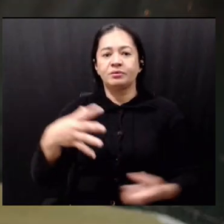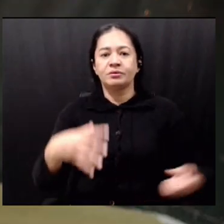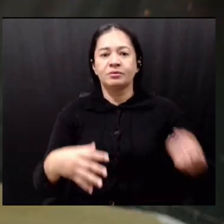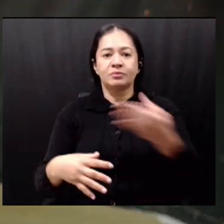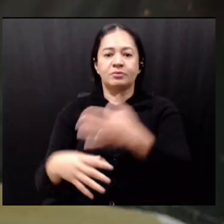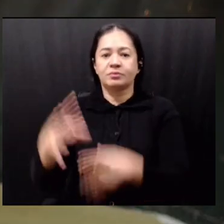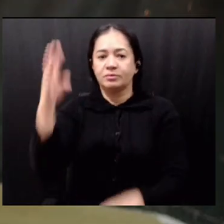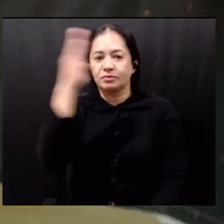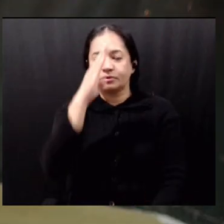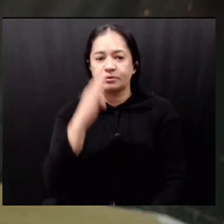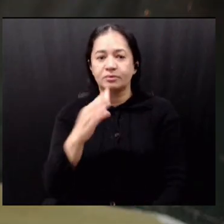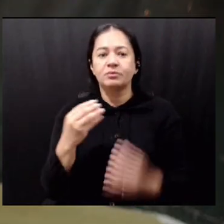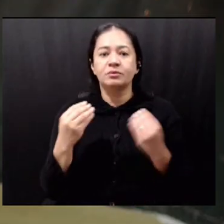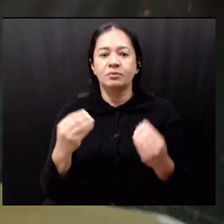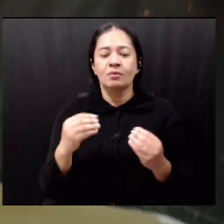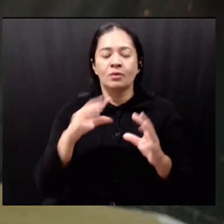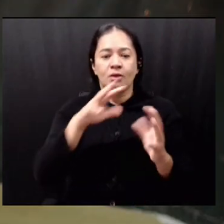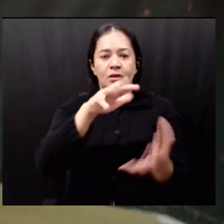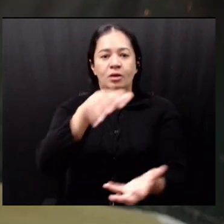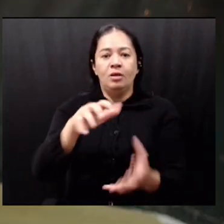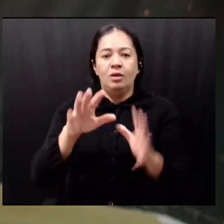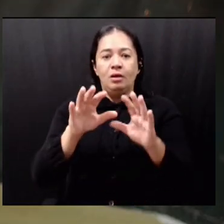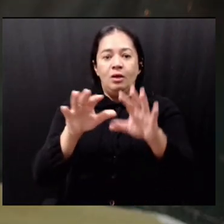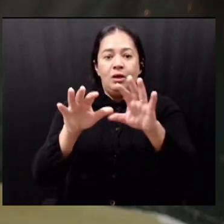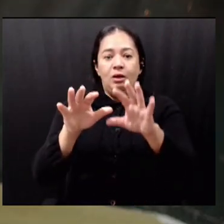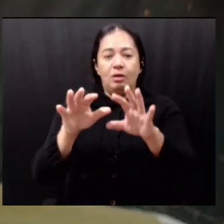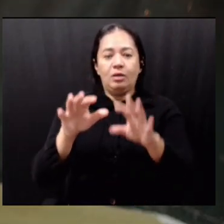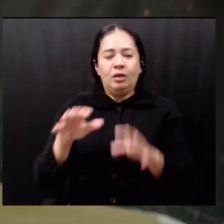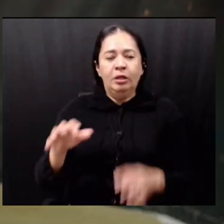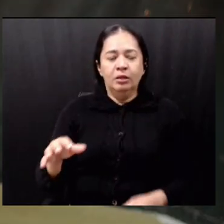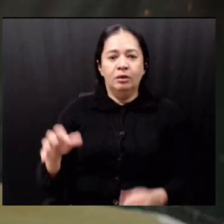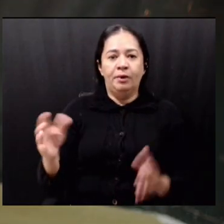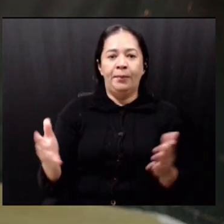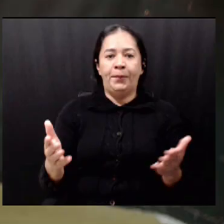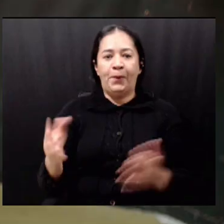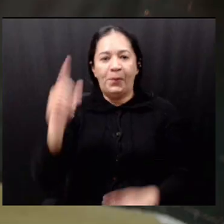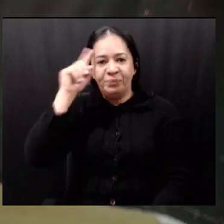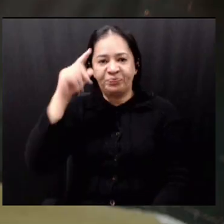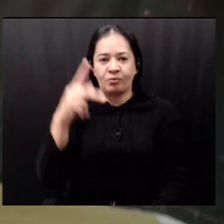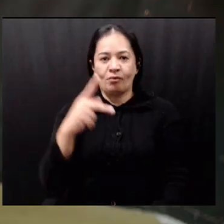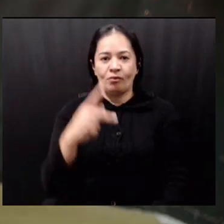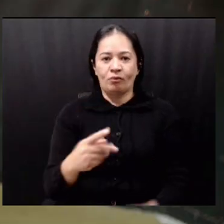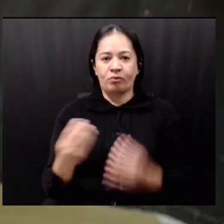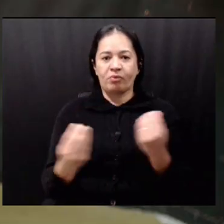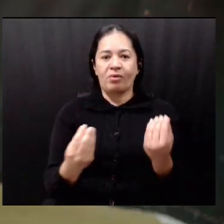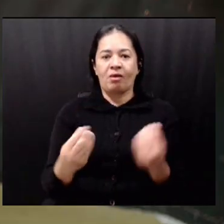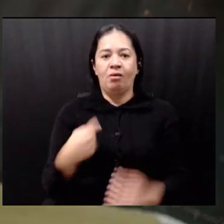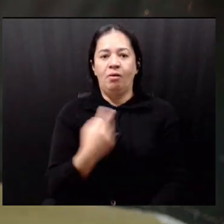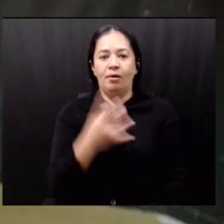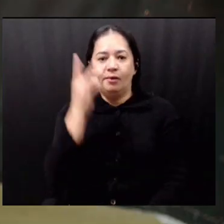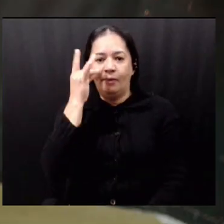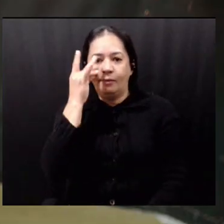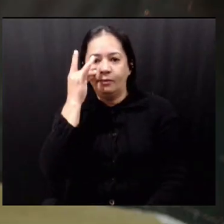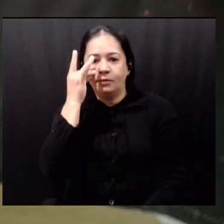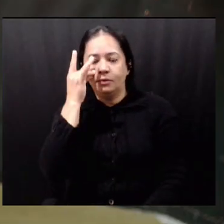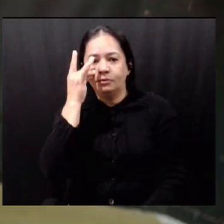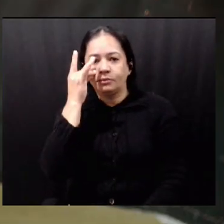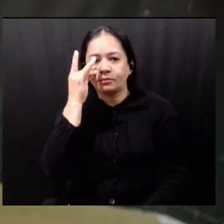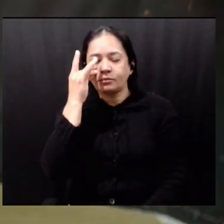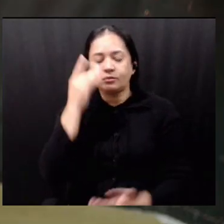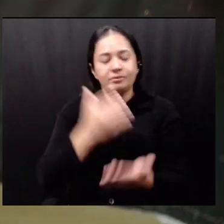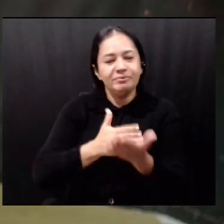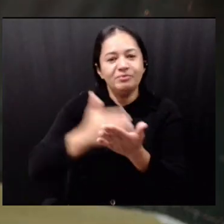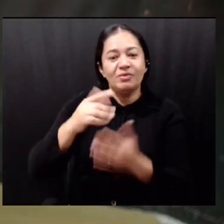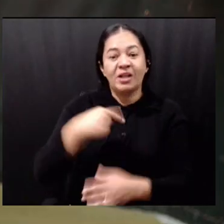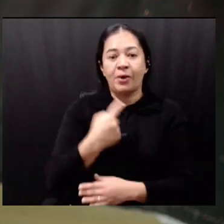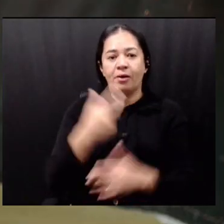como tudo isso tem a ver com o seu dia a dia. Segunda-feira, ao vivo, nós vamos trazer, então, iniciar aí a nossa série. Semana que vem vai